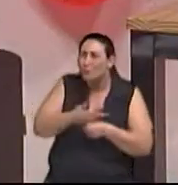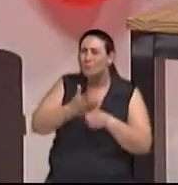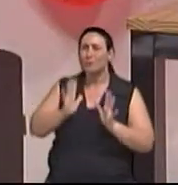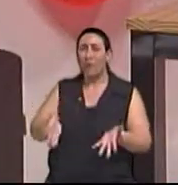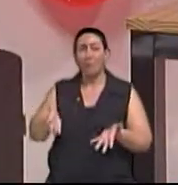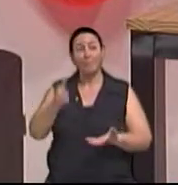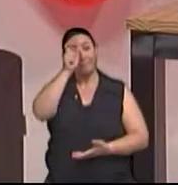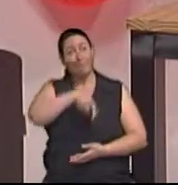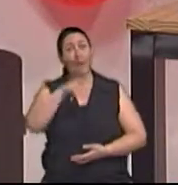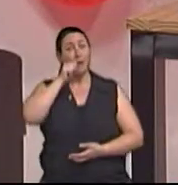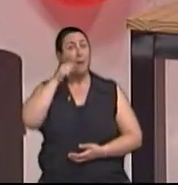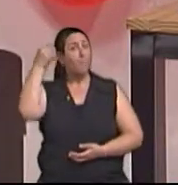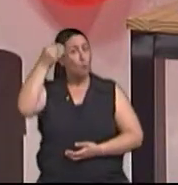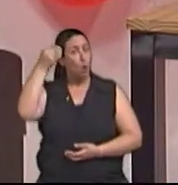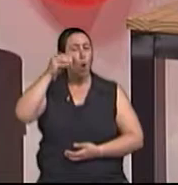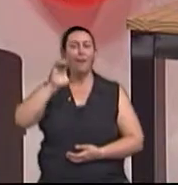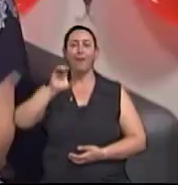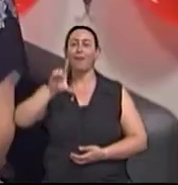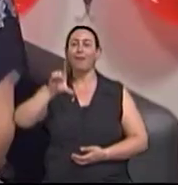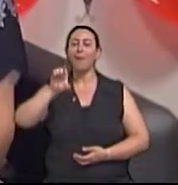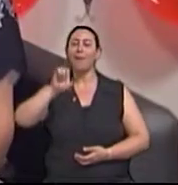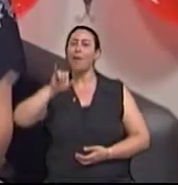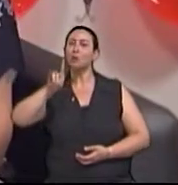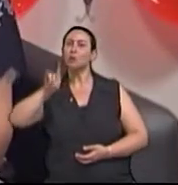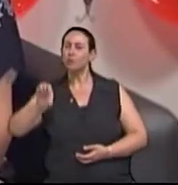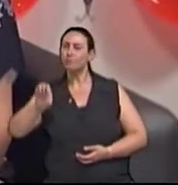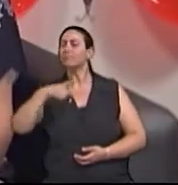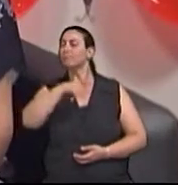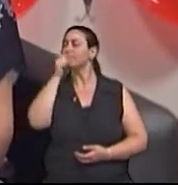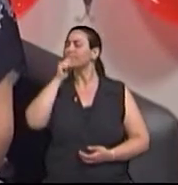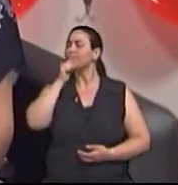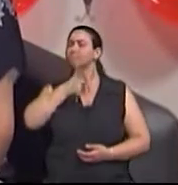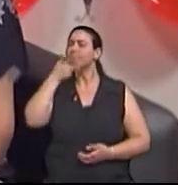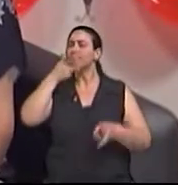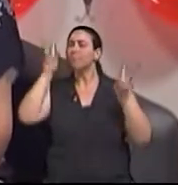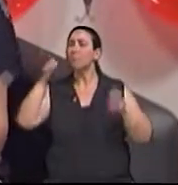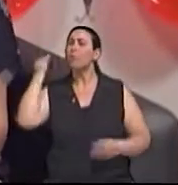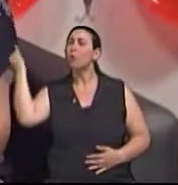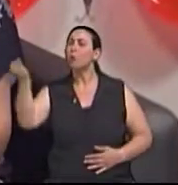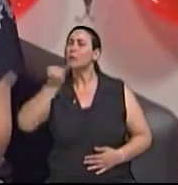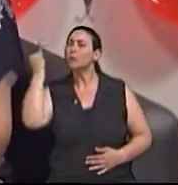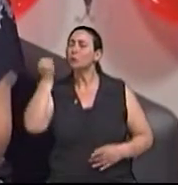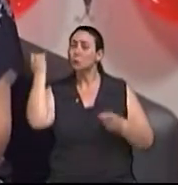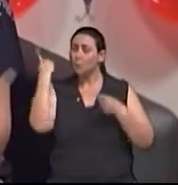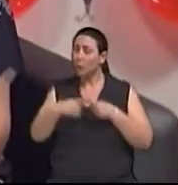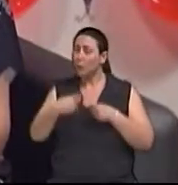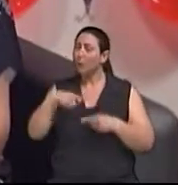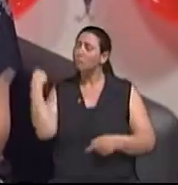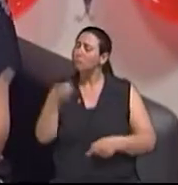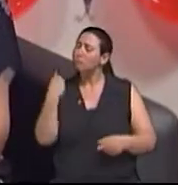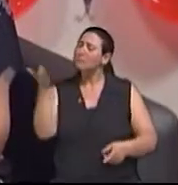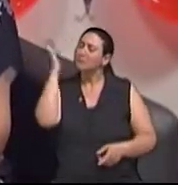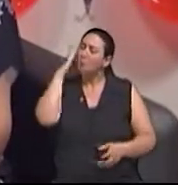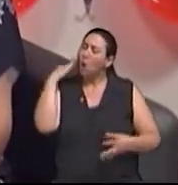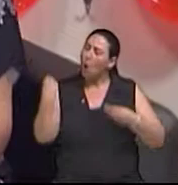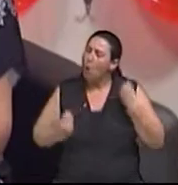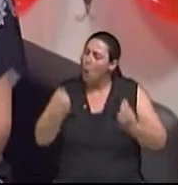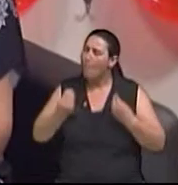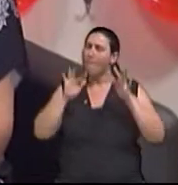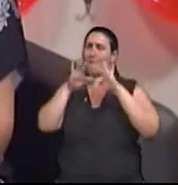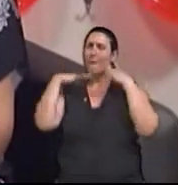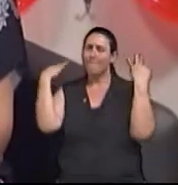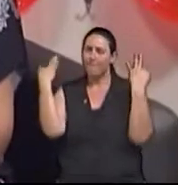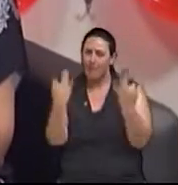da Silva a gente tá falando assuntos extremamente importantes para vocês com a família para